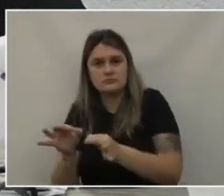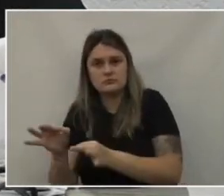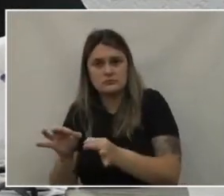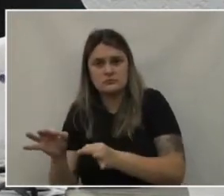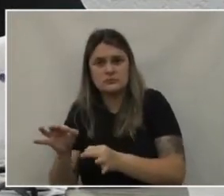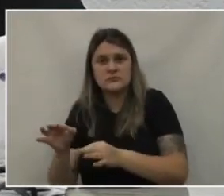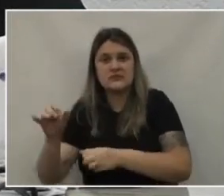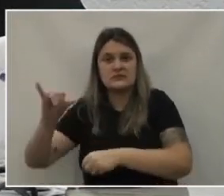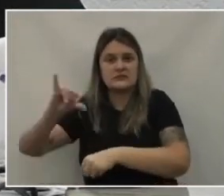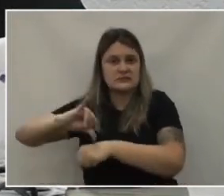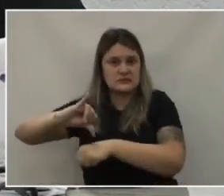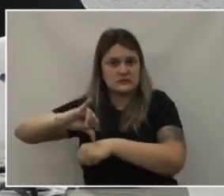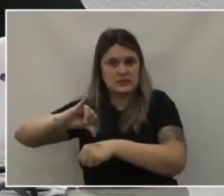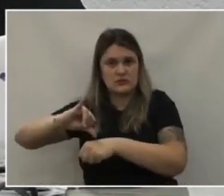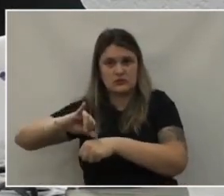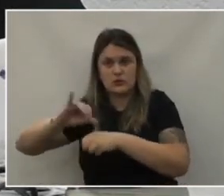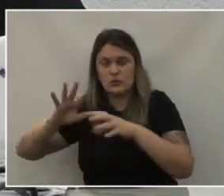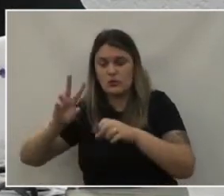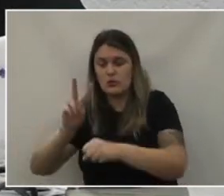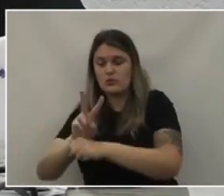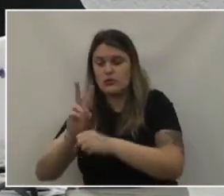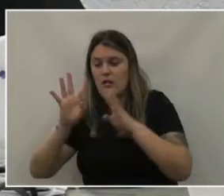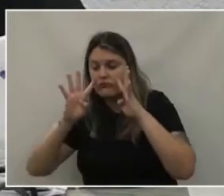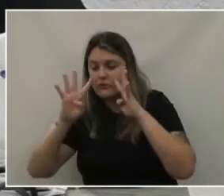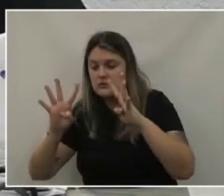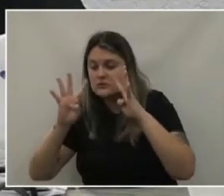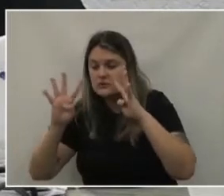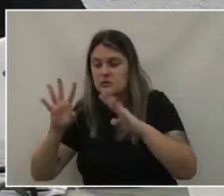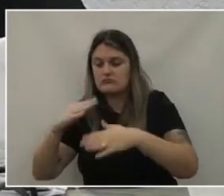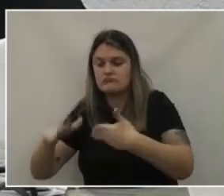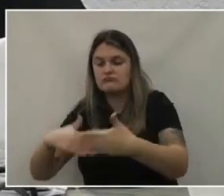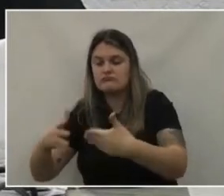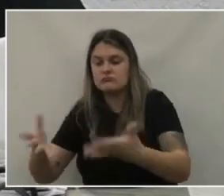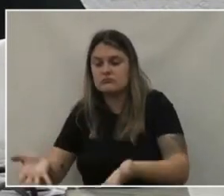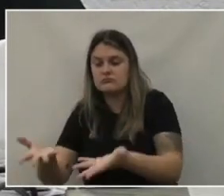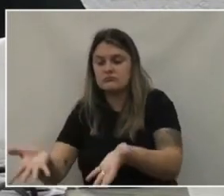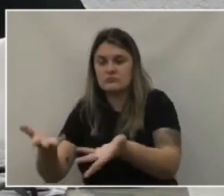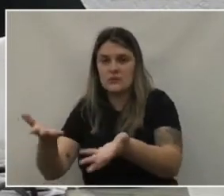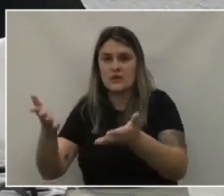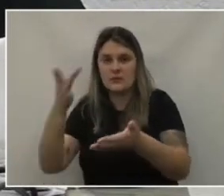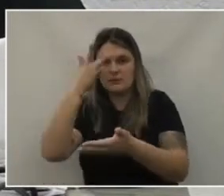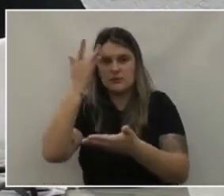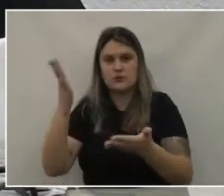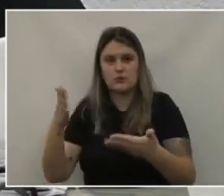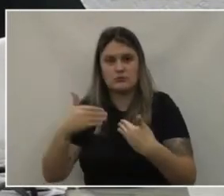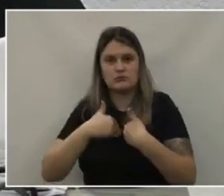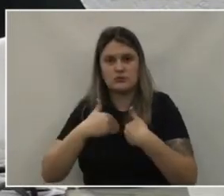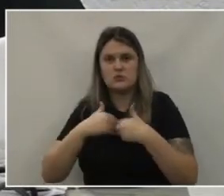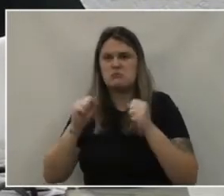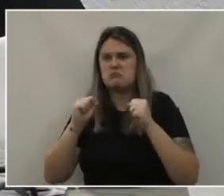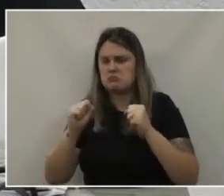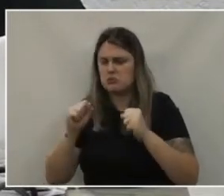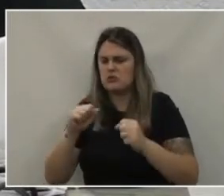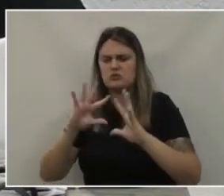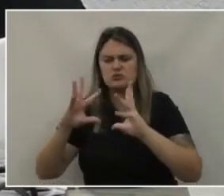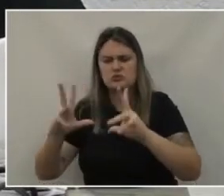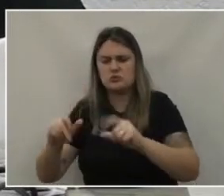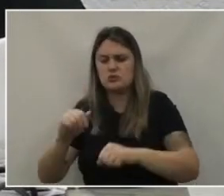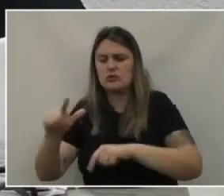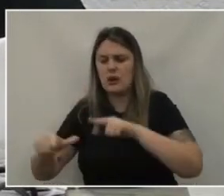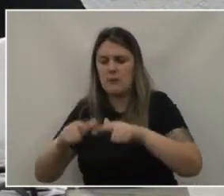um centro de atenção ao autista, onde ele possa receber todas as atenções